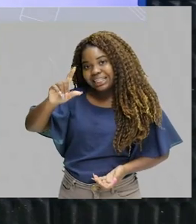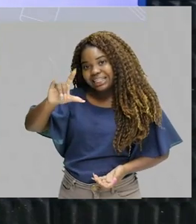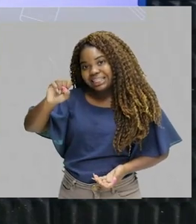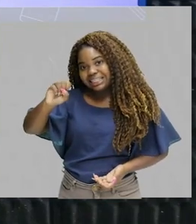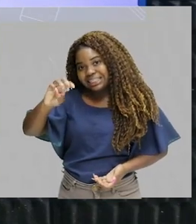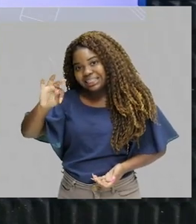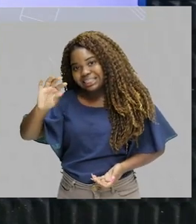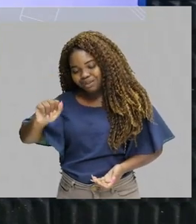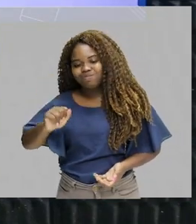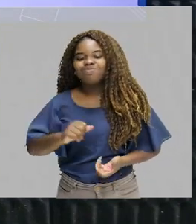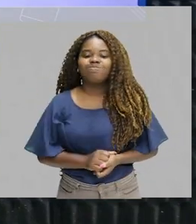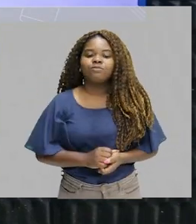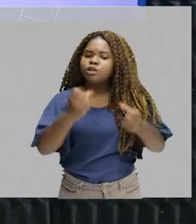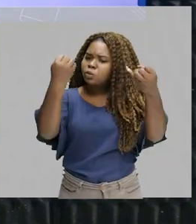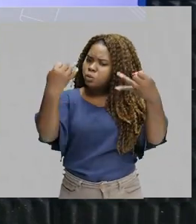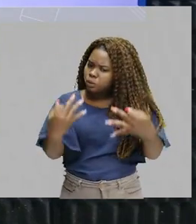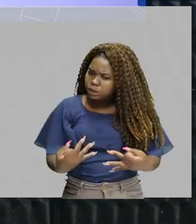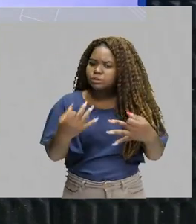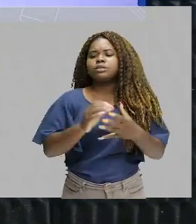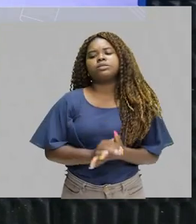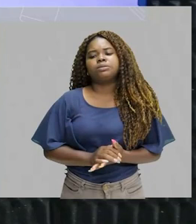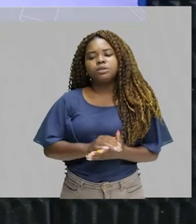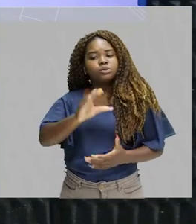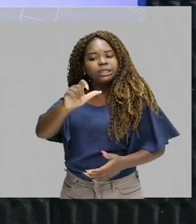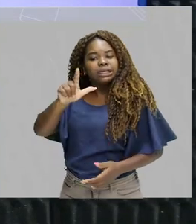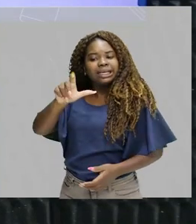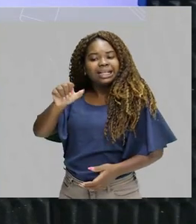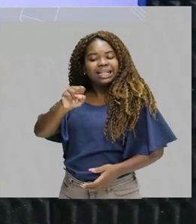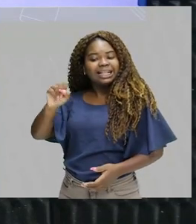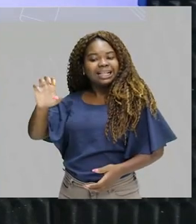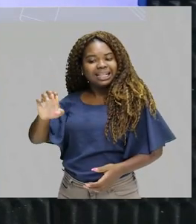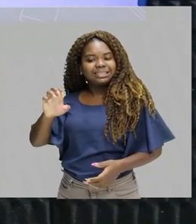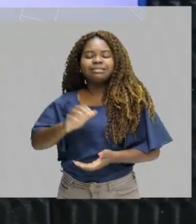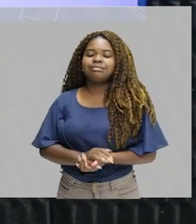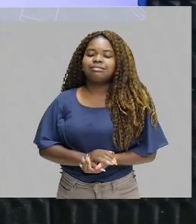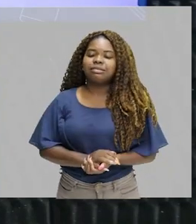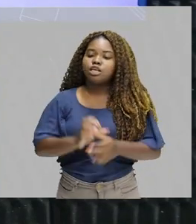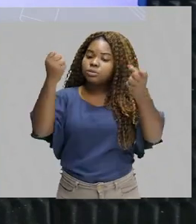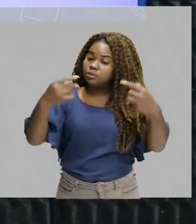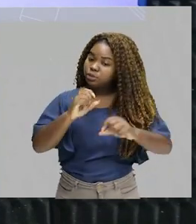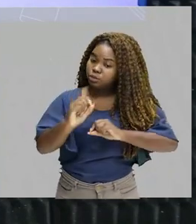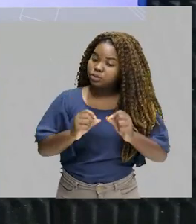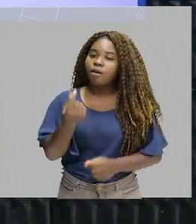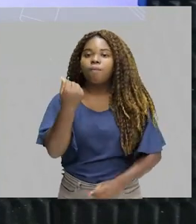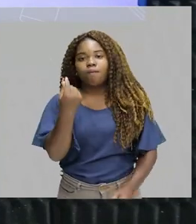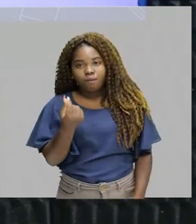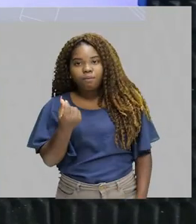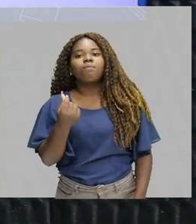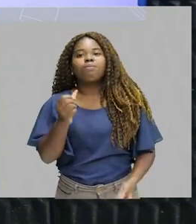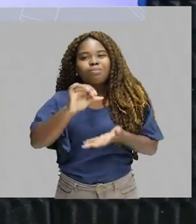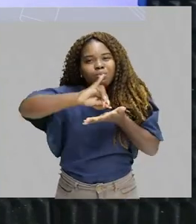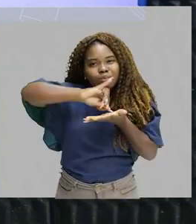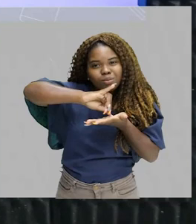classes a gente tá falando diretamente do capitalismo Isso quer dizer o que meu querido minha querida que esse modelo